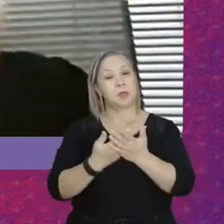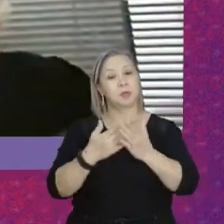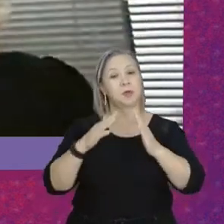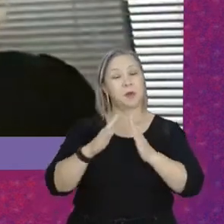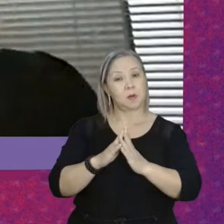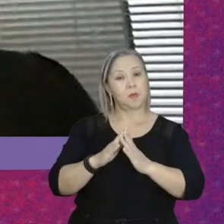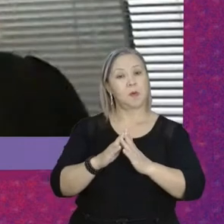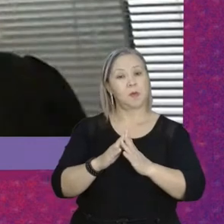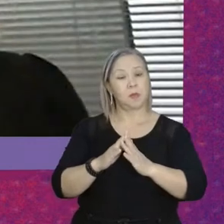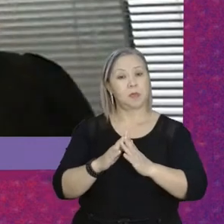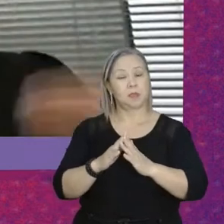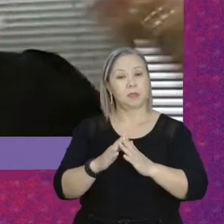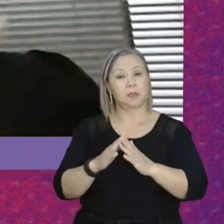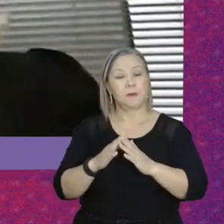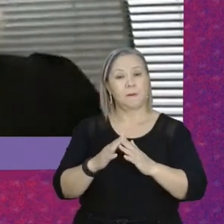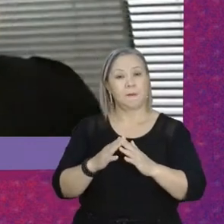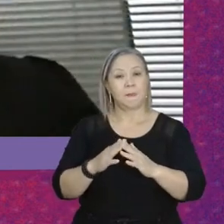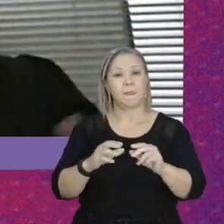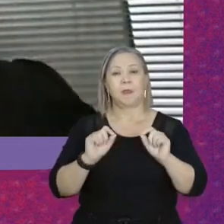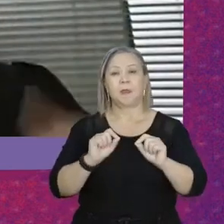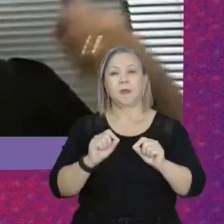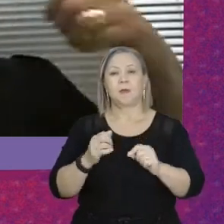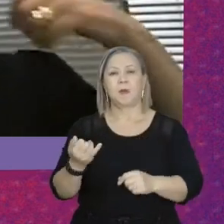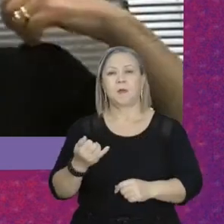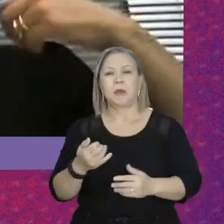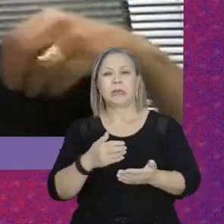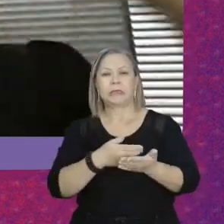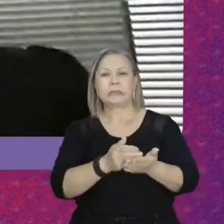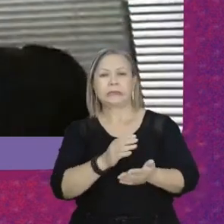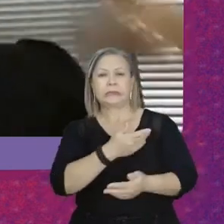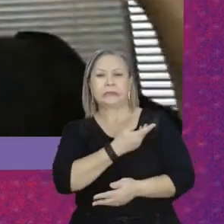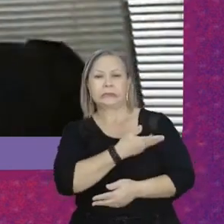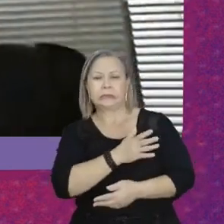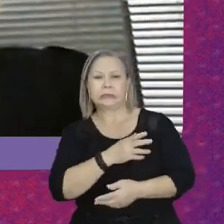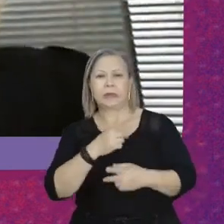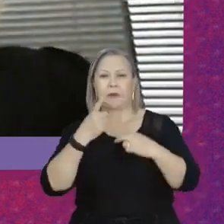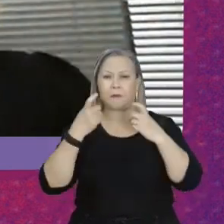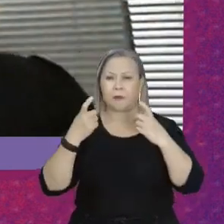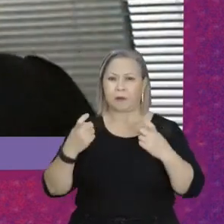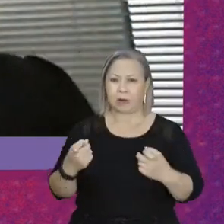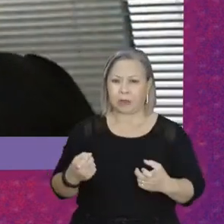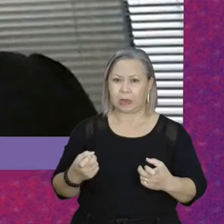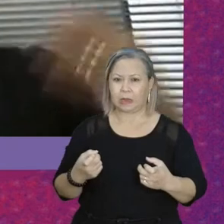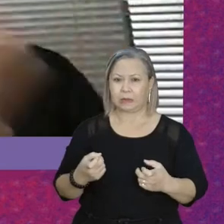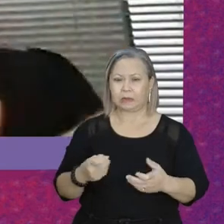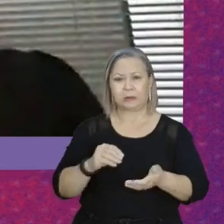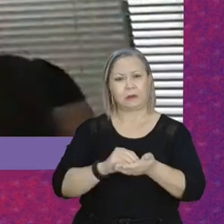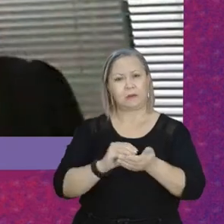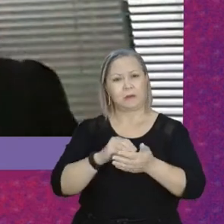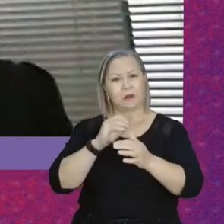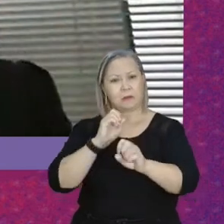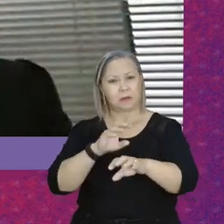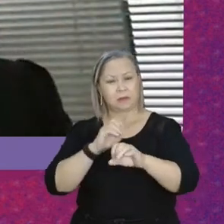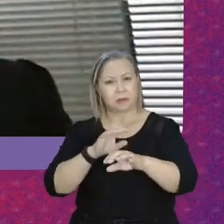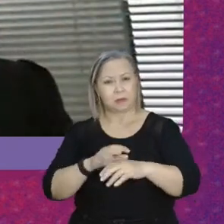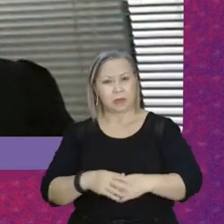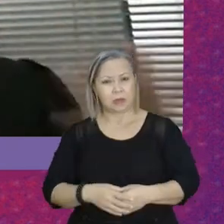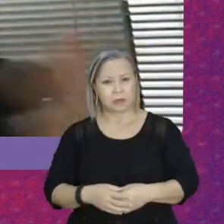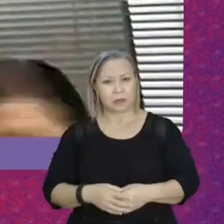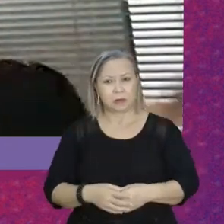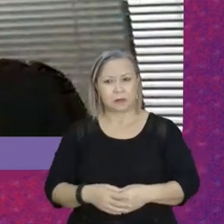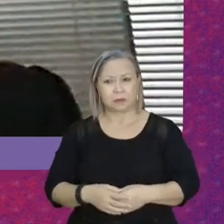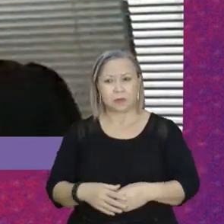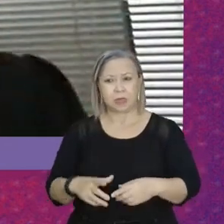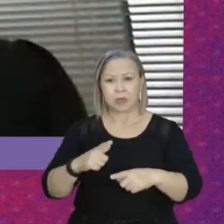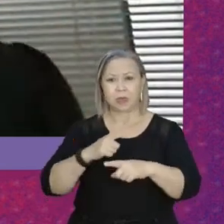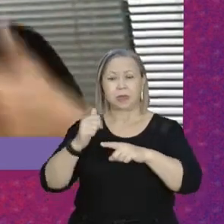que também é altamente discriminatória, né, violenta, deseducadora, que implica na retirada, né, de